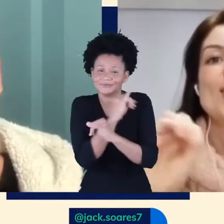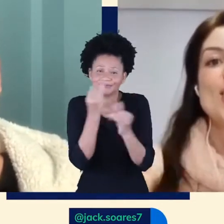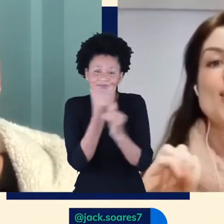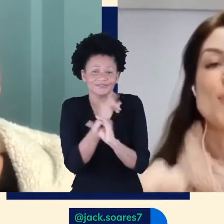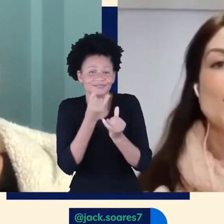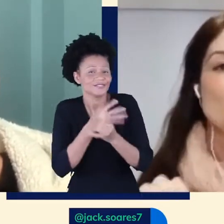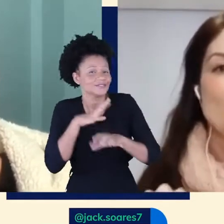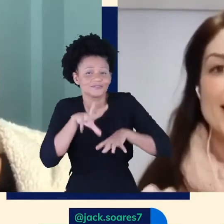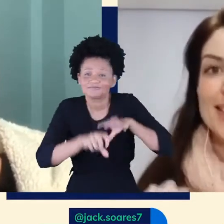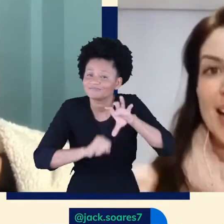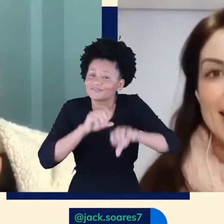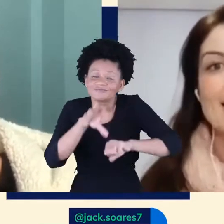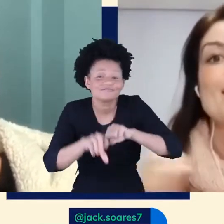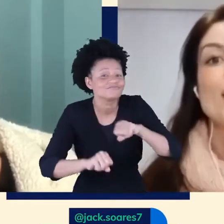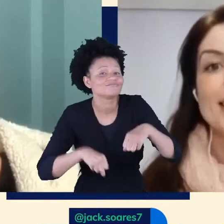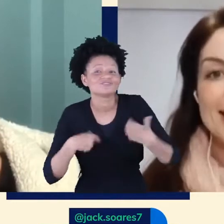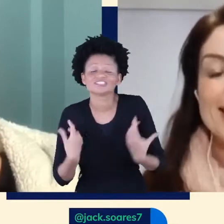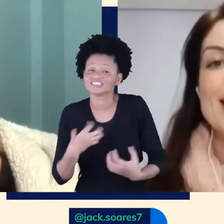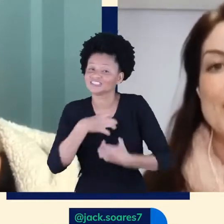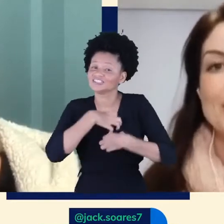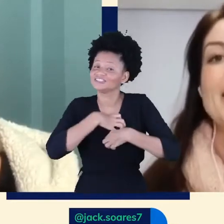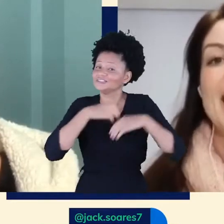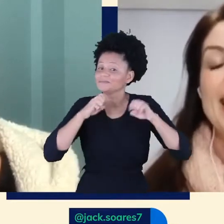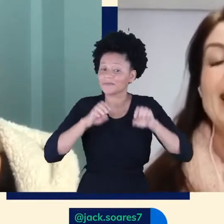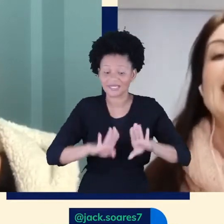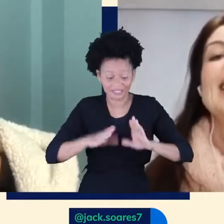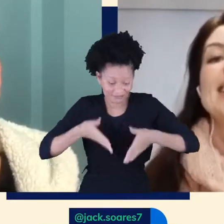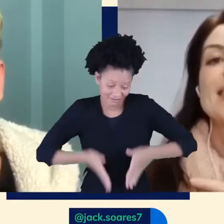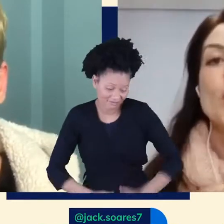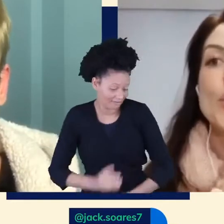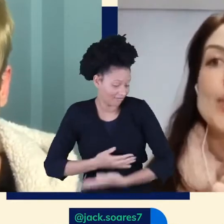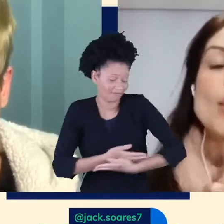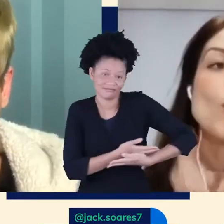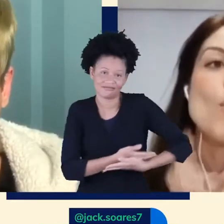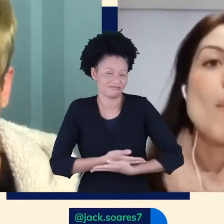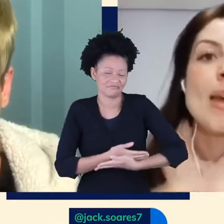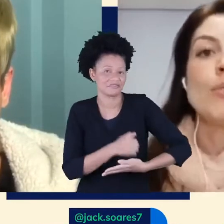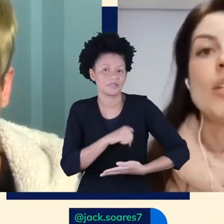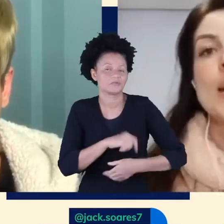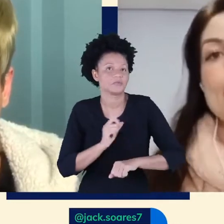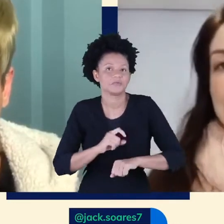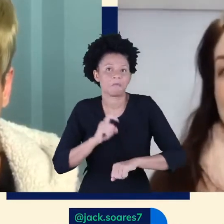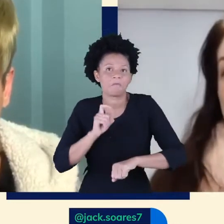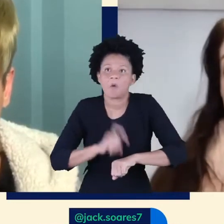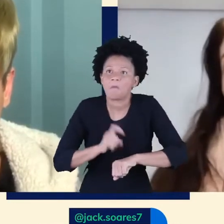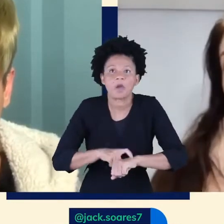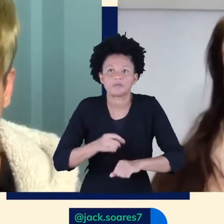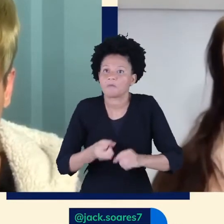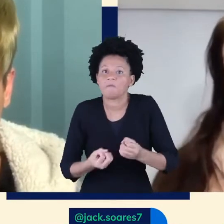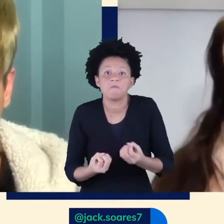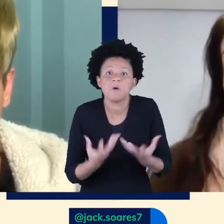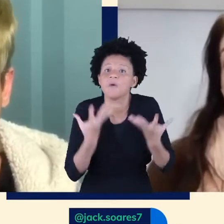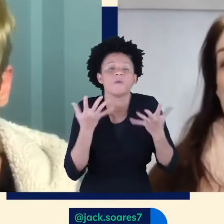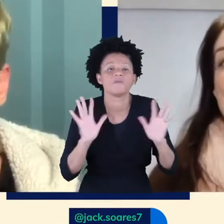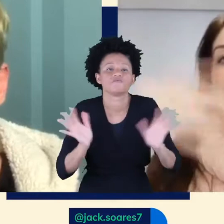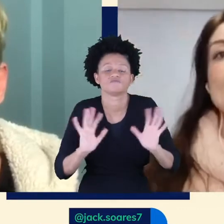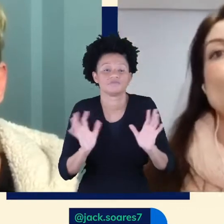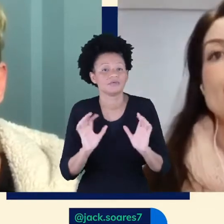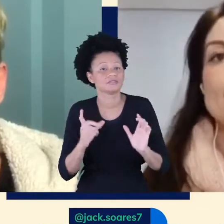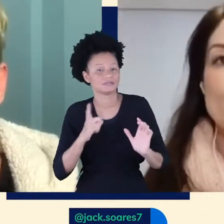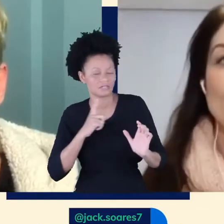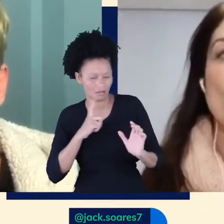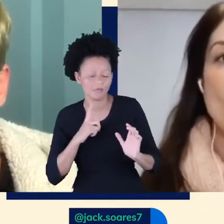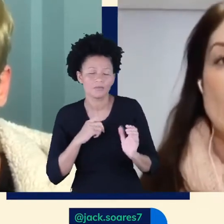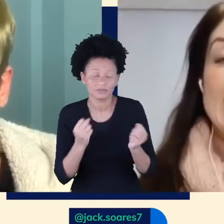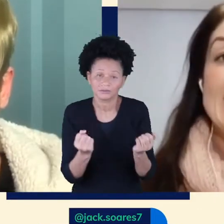nessa energia de busca de bem-estar desde que ela nasceu, né? Então, não existe um momento em que aparece a sexualidade, não existe um momento